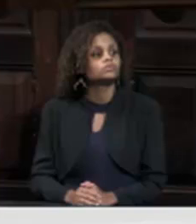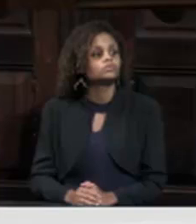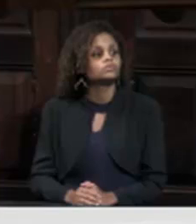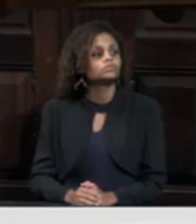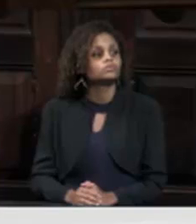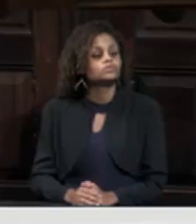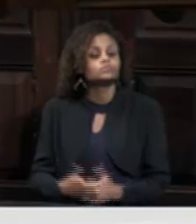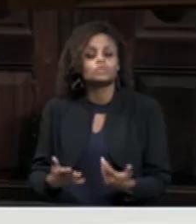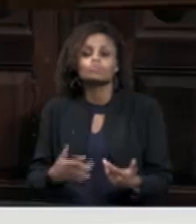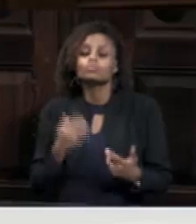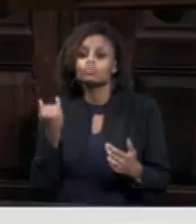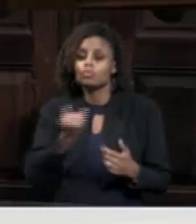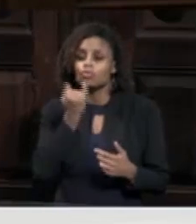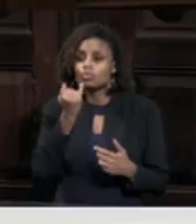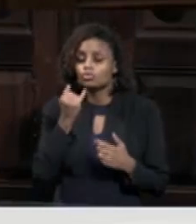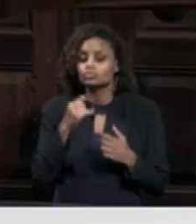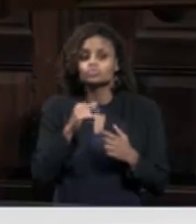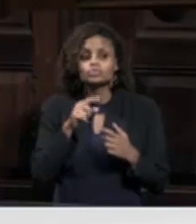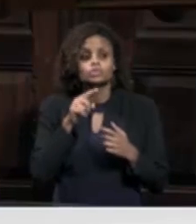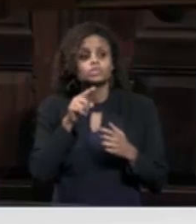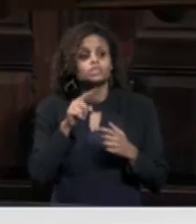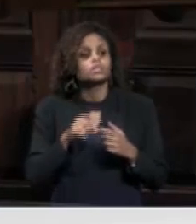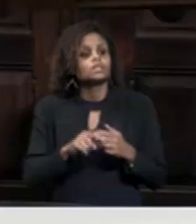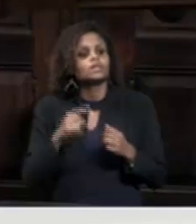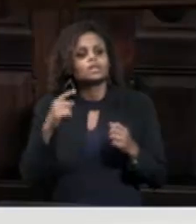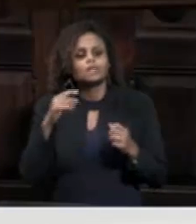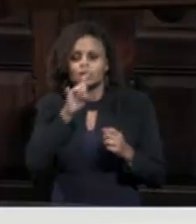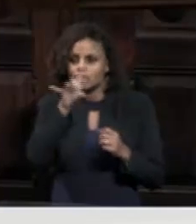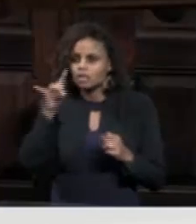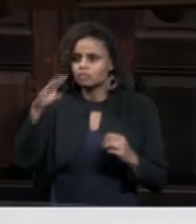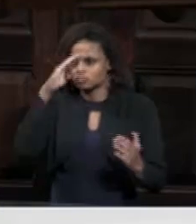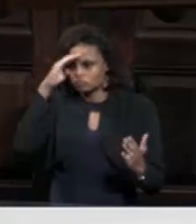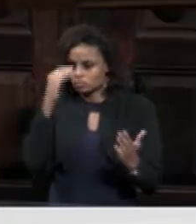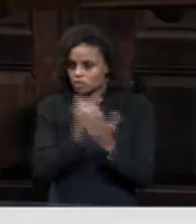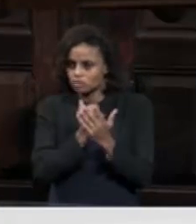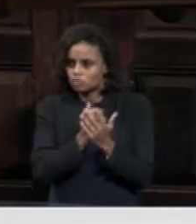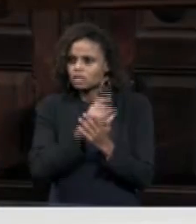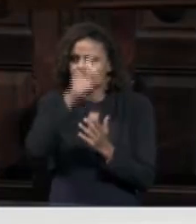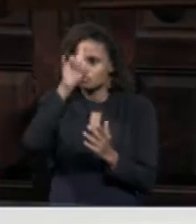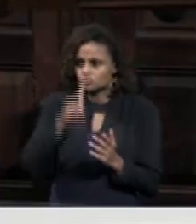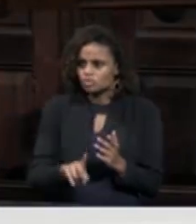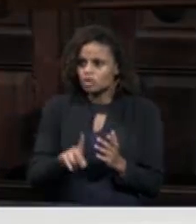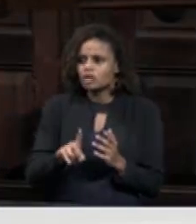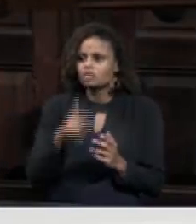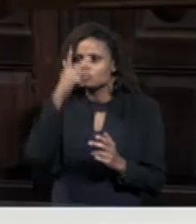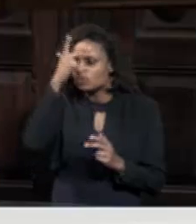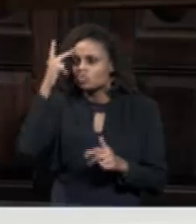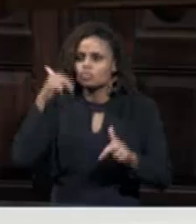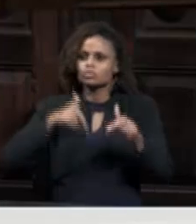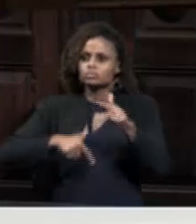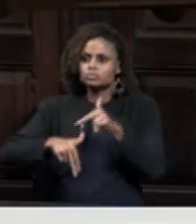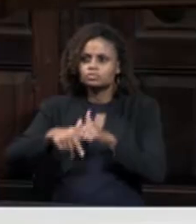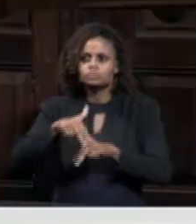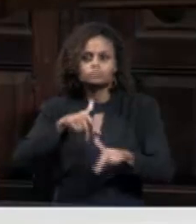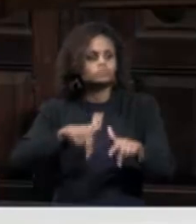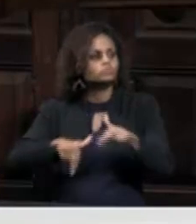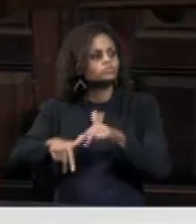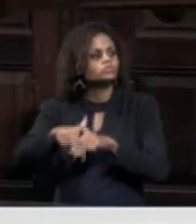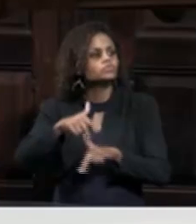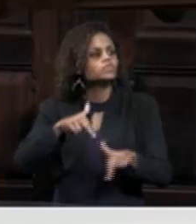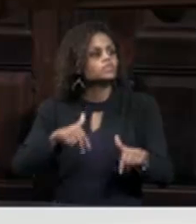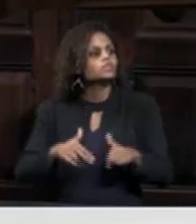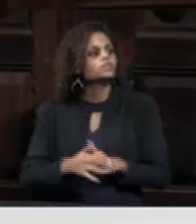fique garantido o respeito aos direitos dos pedestres que